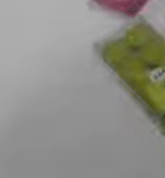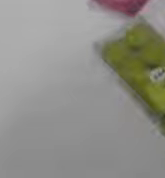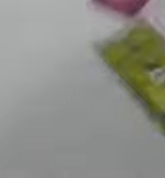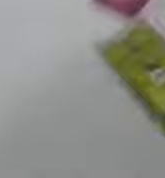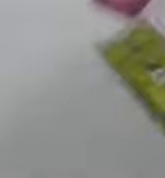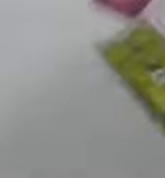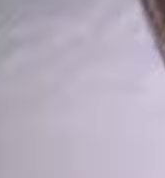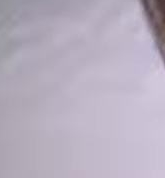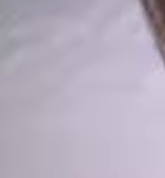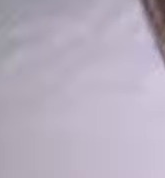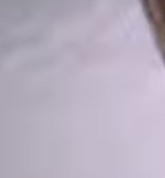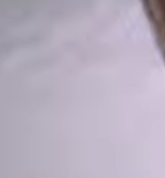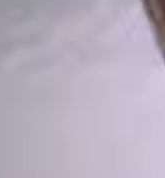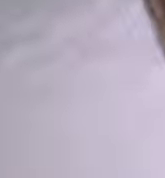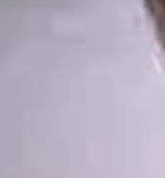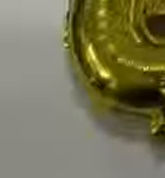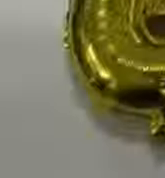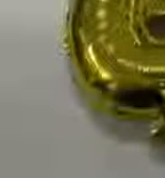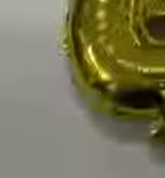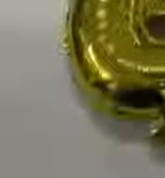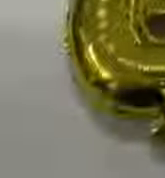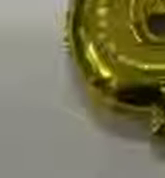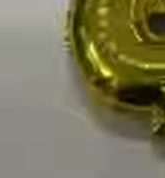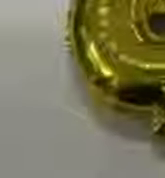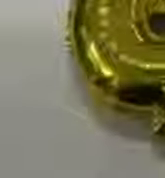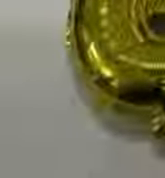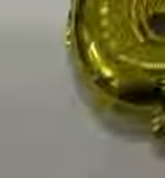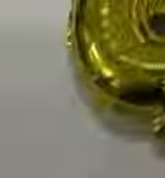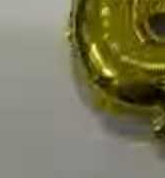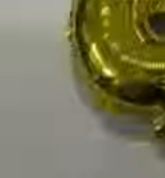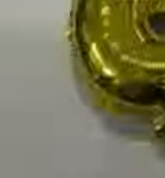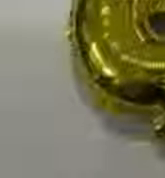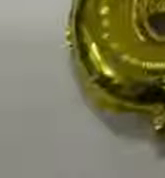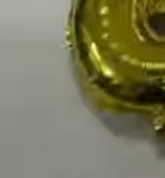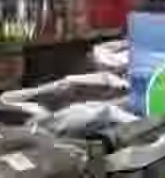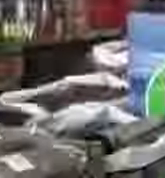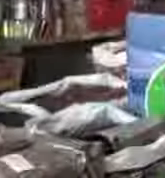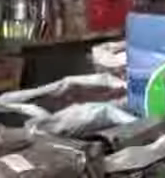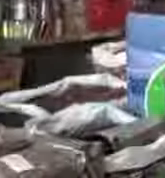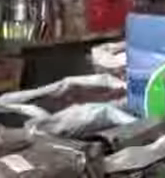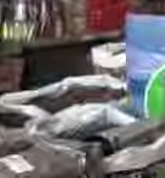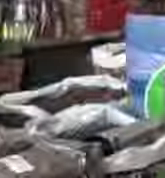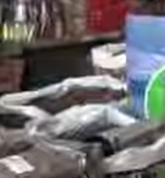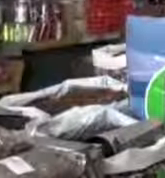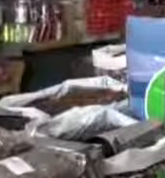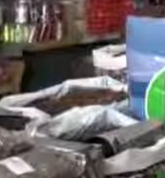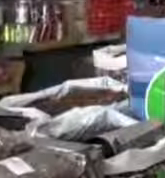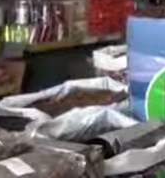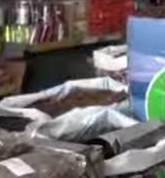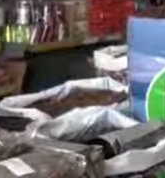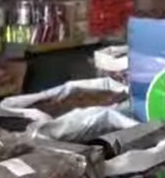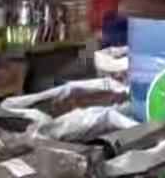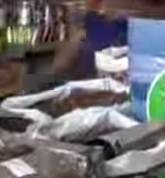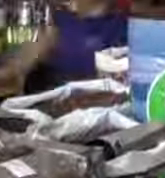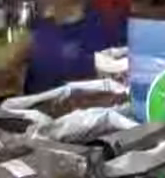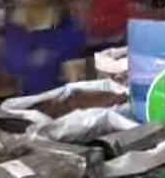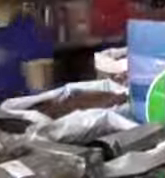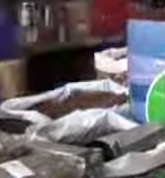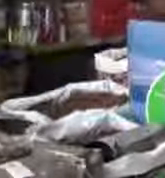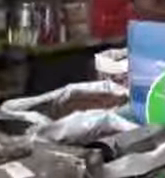boleiras, sementes e hortaliças. Uma enorme diversidade de produtos para festas. Serrinha e Filhos, aceitamos todos